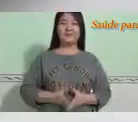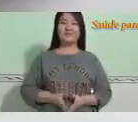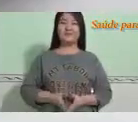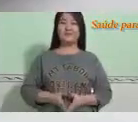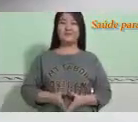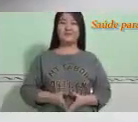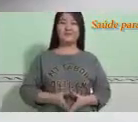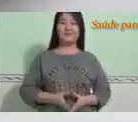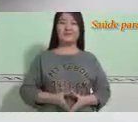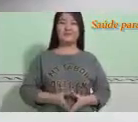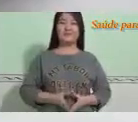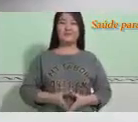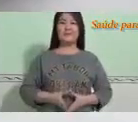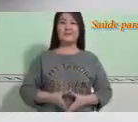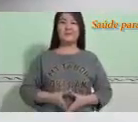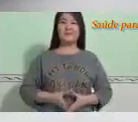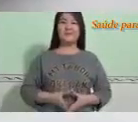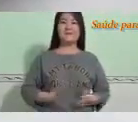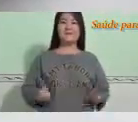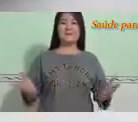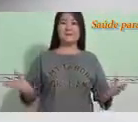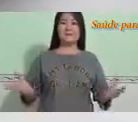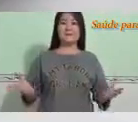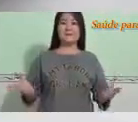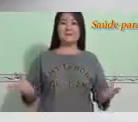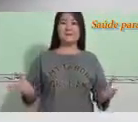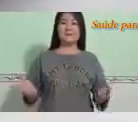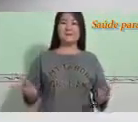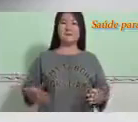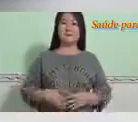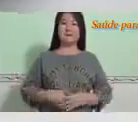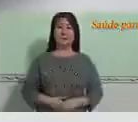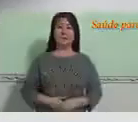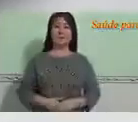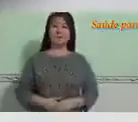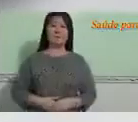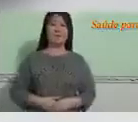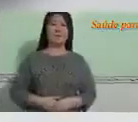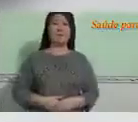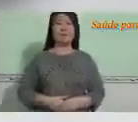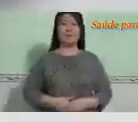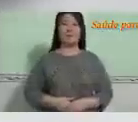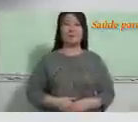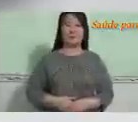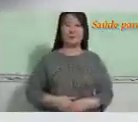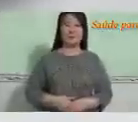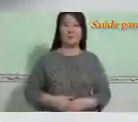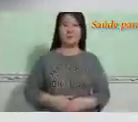mil por dia vírgula administrado da linha duas a três doses o